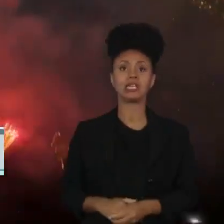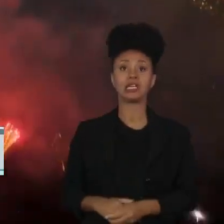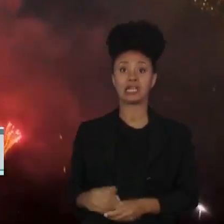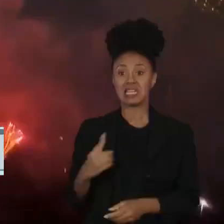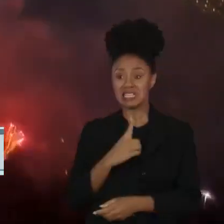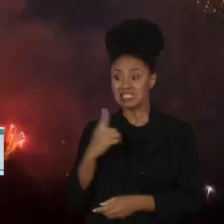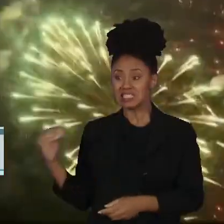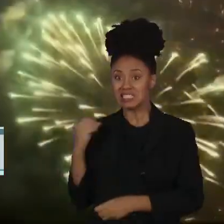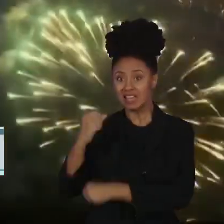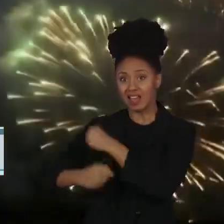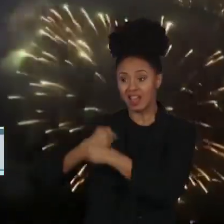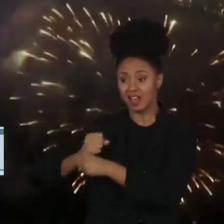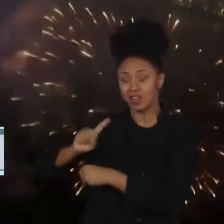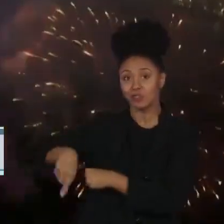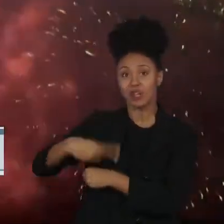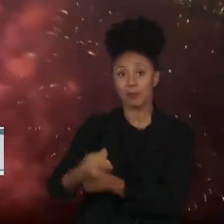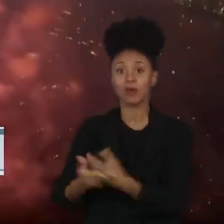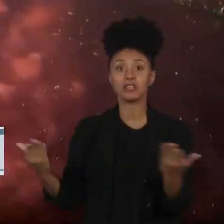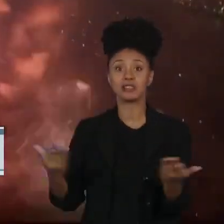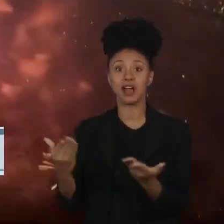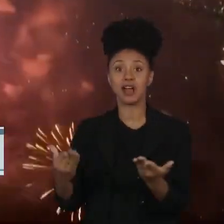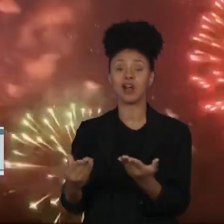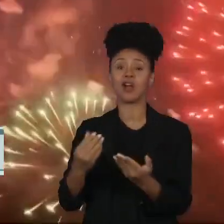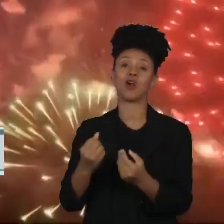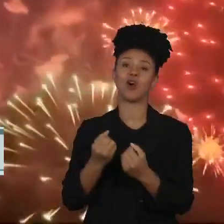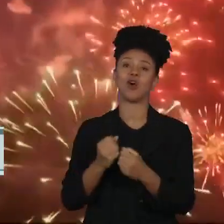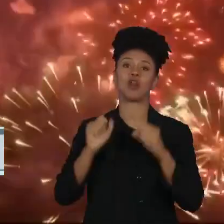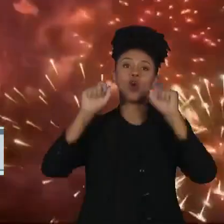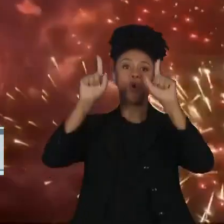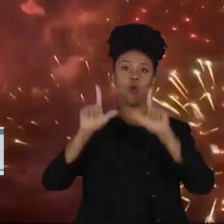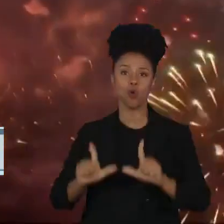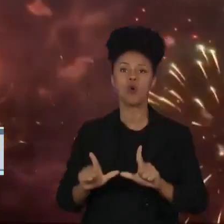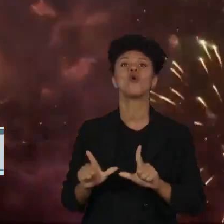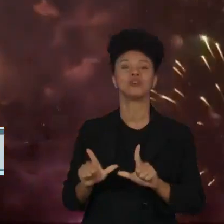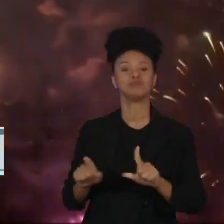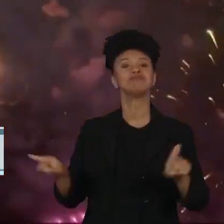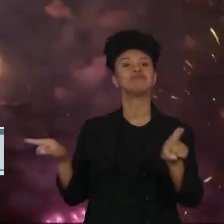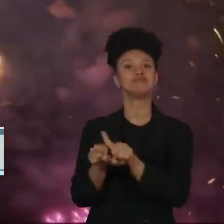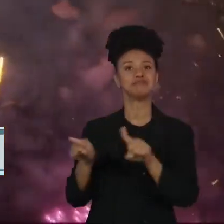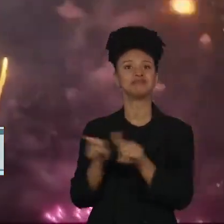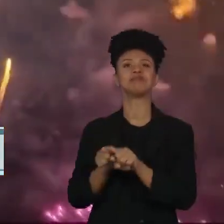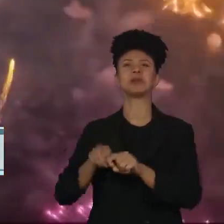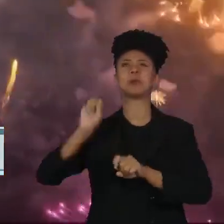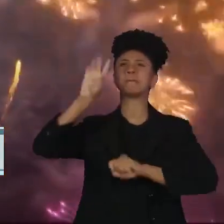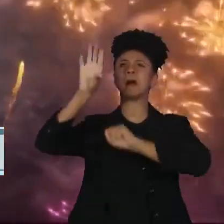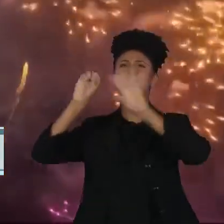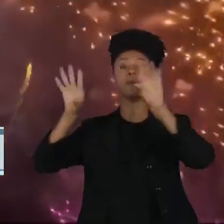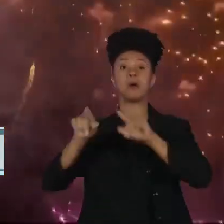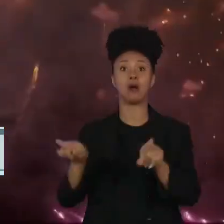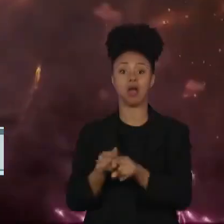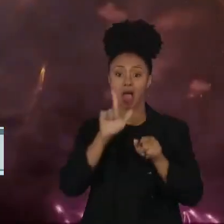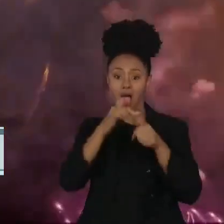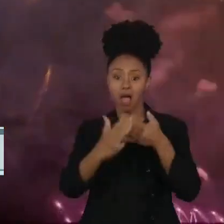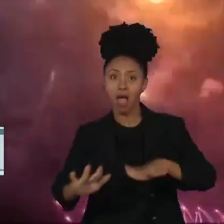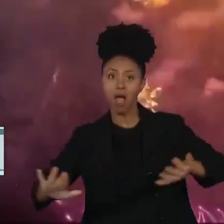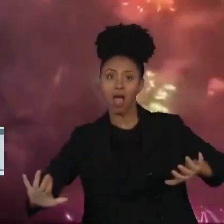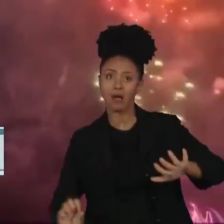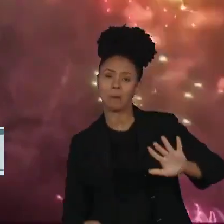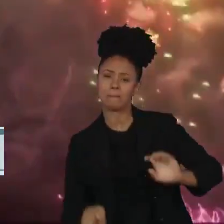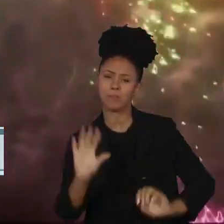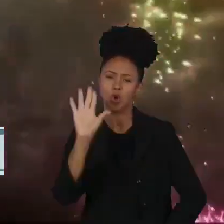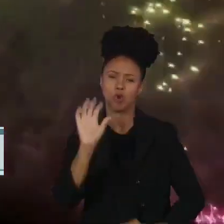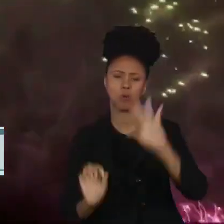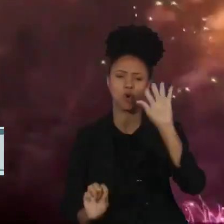fogos, Hong Kong comemorou com um show de 23 minutos, com luzes saindo das águas da Baía de